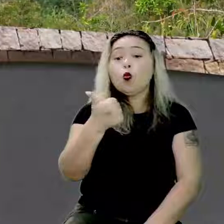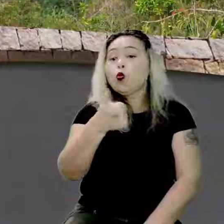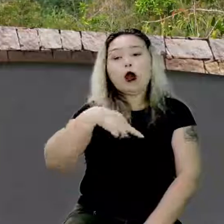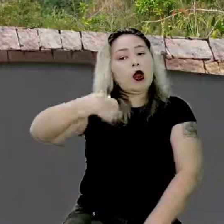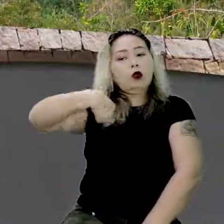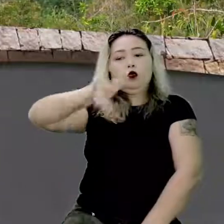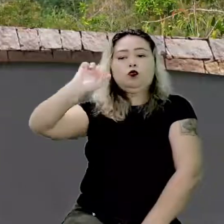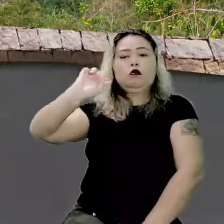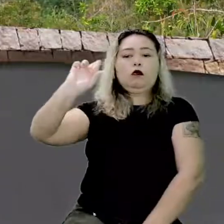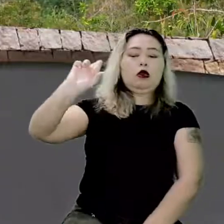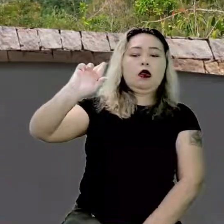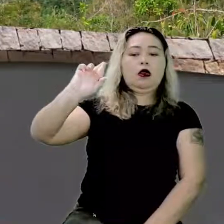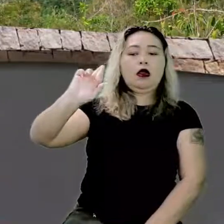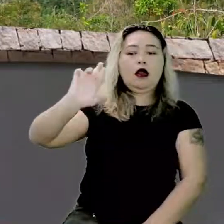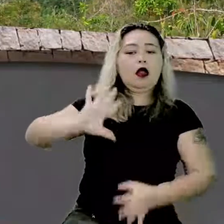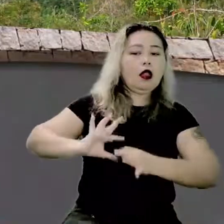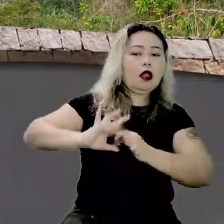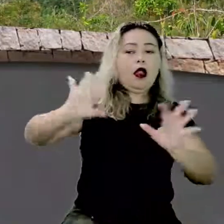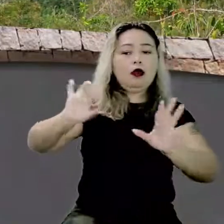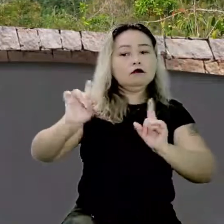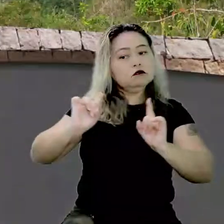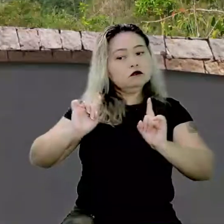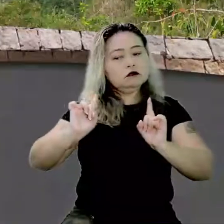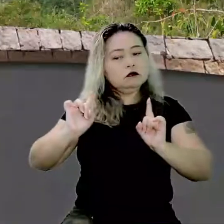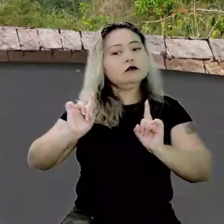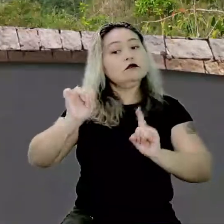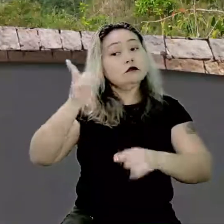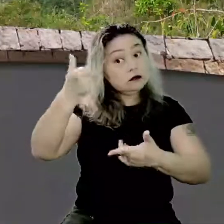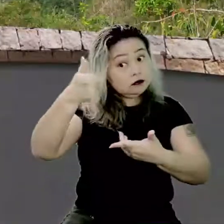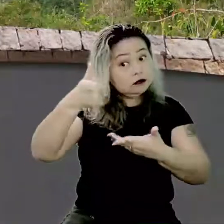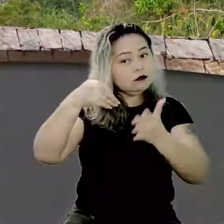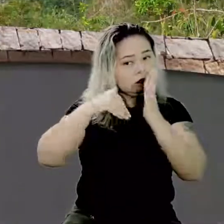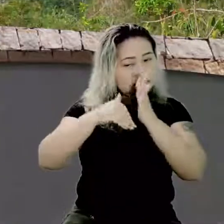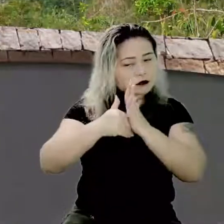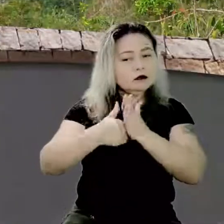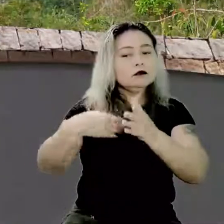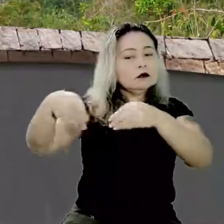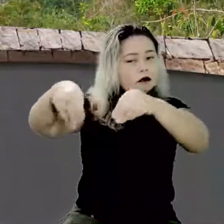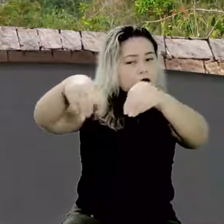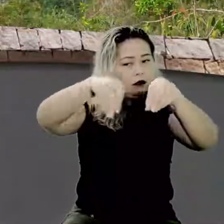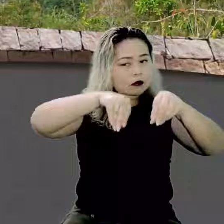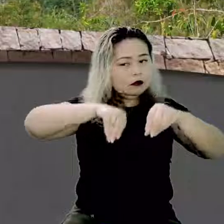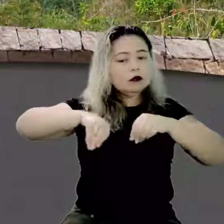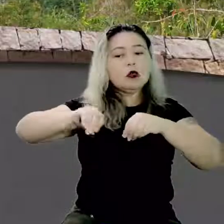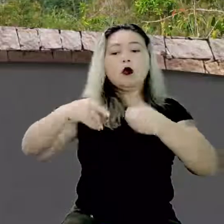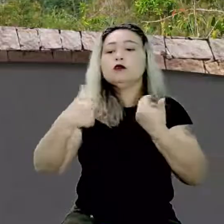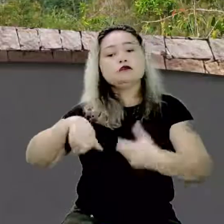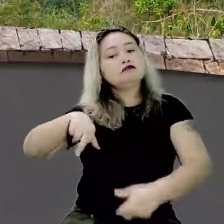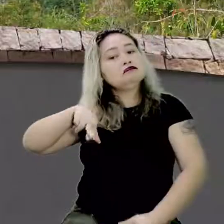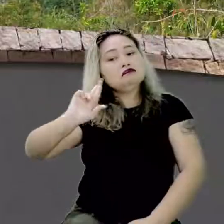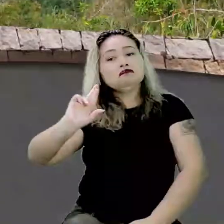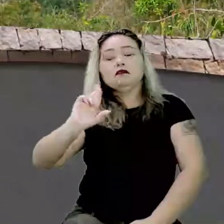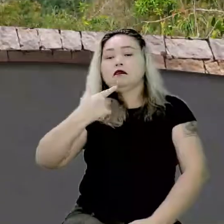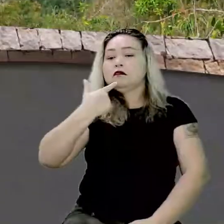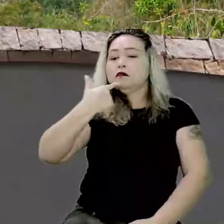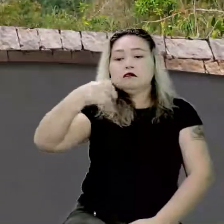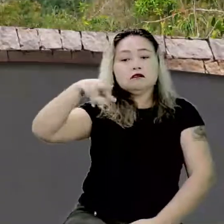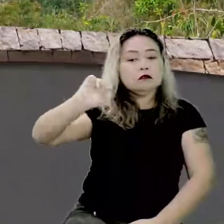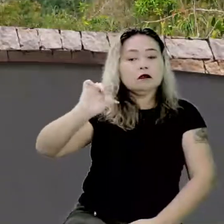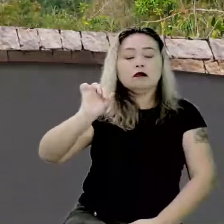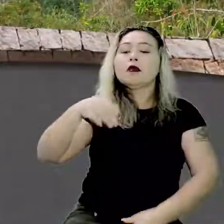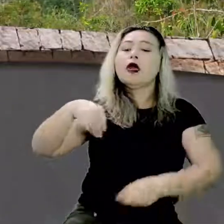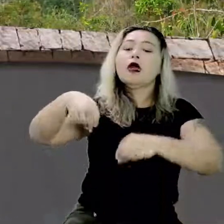autonomia. Ok? Isso guarde para você, ó. Território não tinha autonomia. O